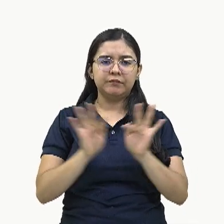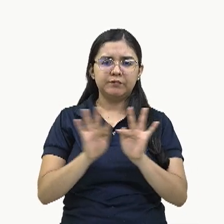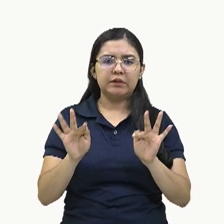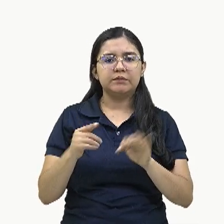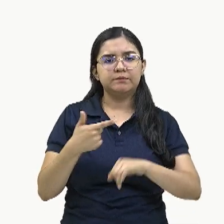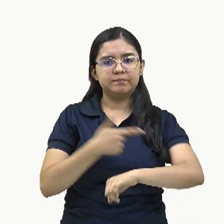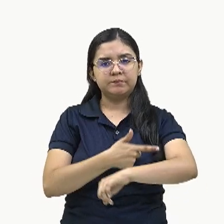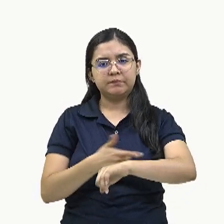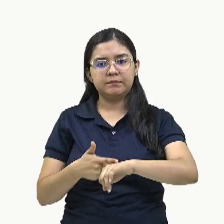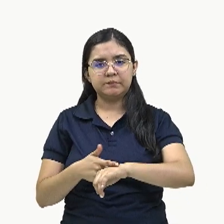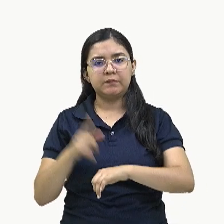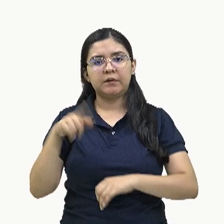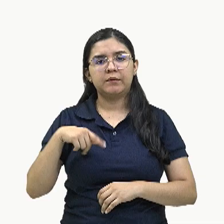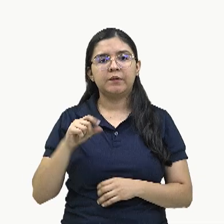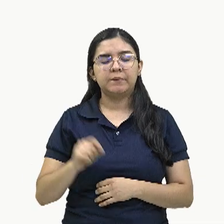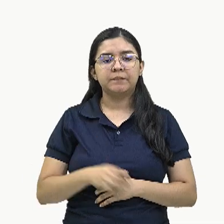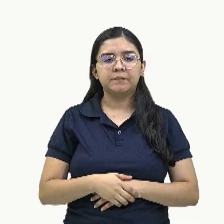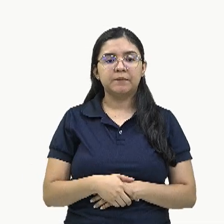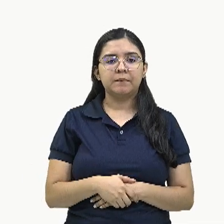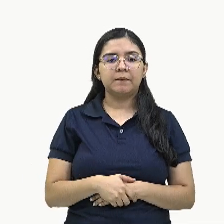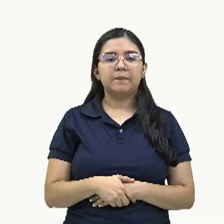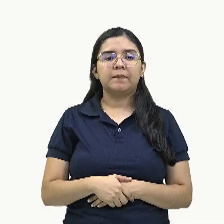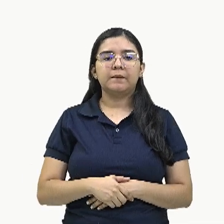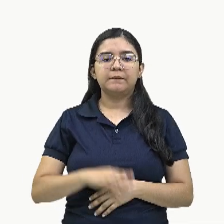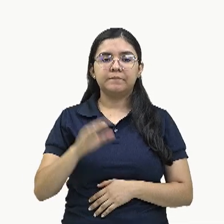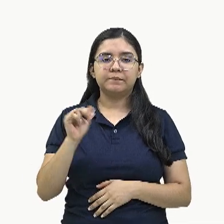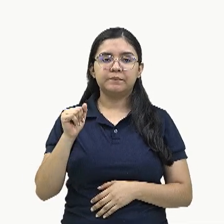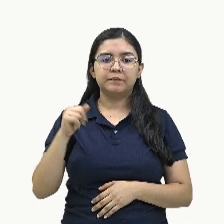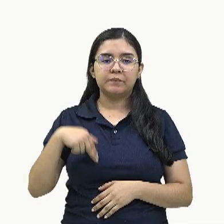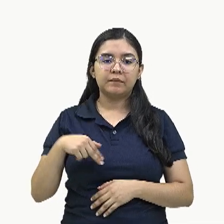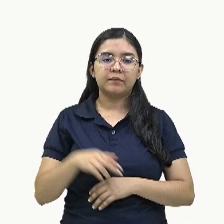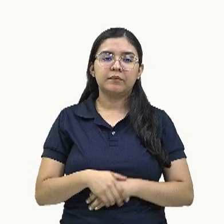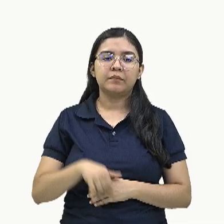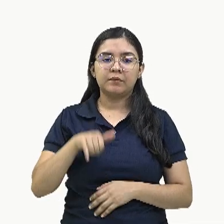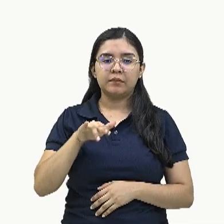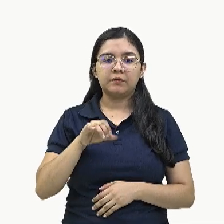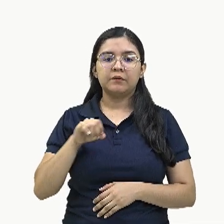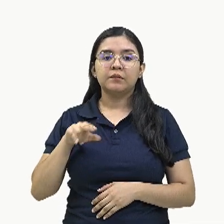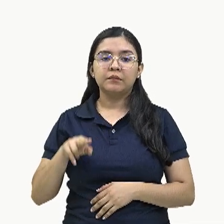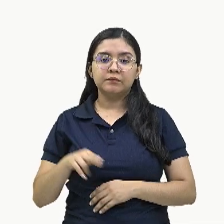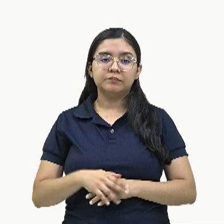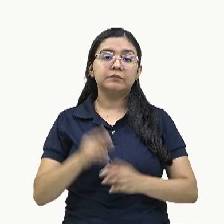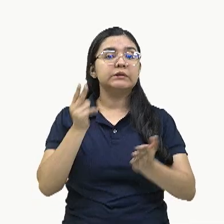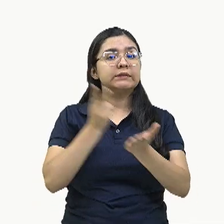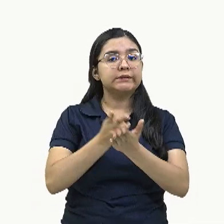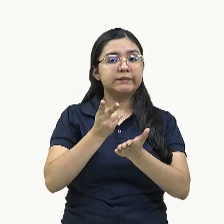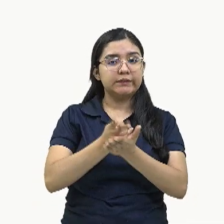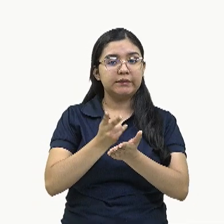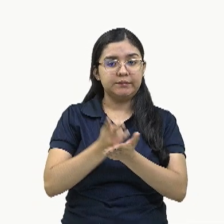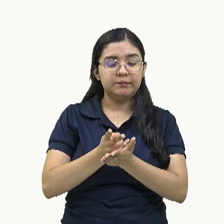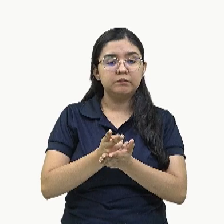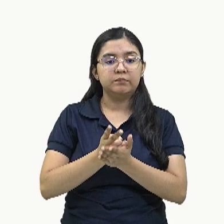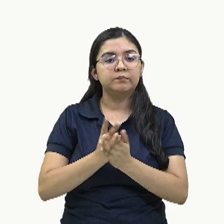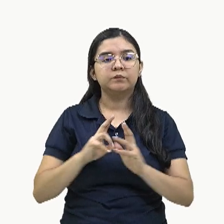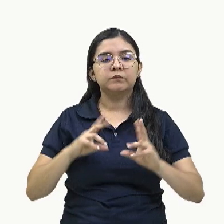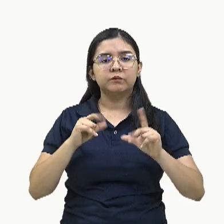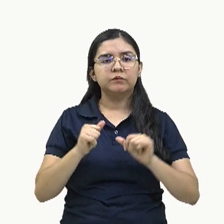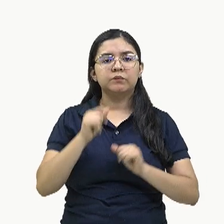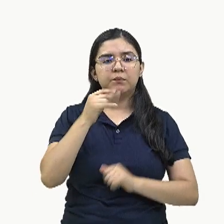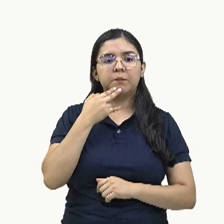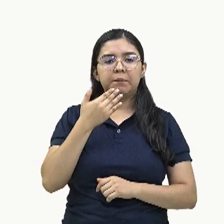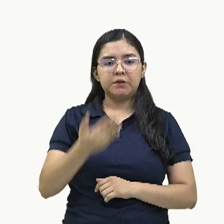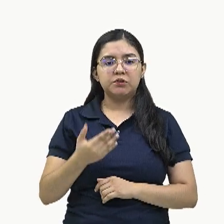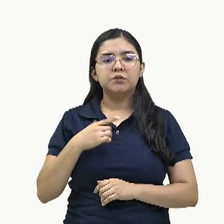educado seria assim, ó. Can you, tá? Sempre can you, sempre. Todos os pedidos can